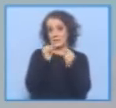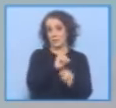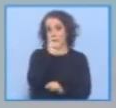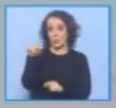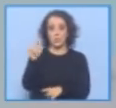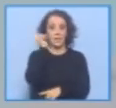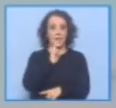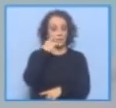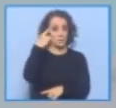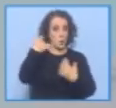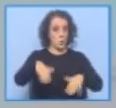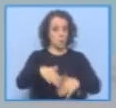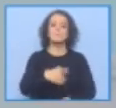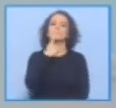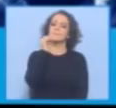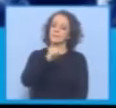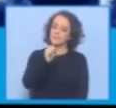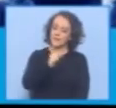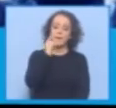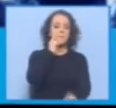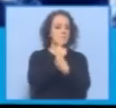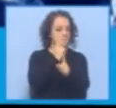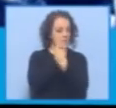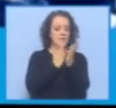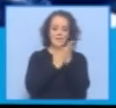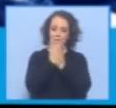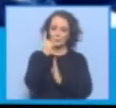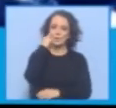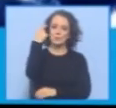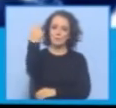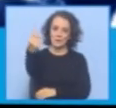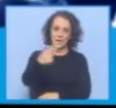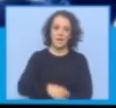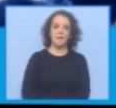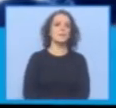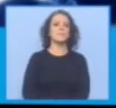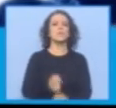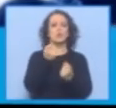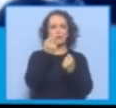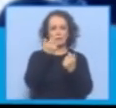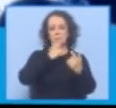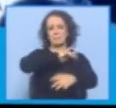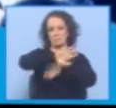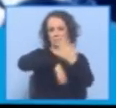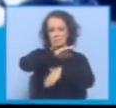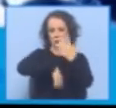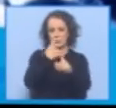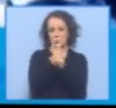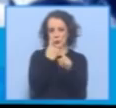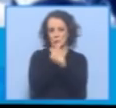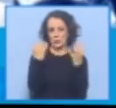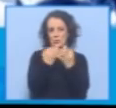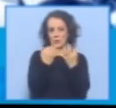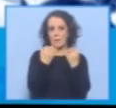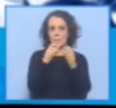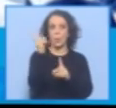muito especial. Não é? Sim, continua a ser-lo, continua a ser-lo. Misturado de muita coisa, mas é um